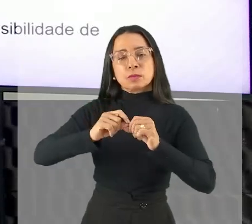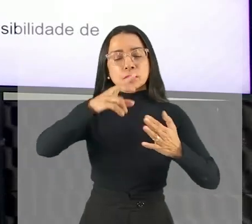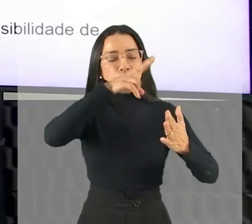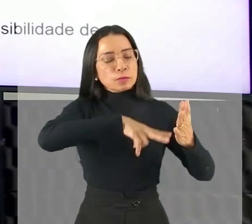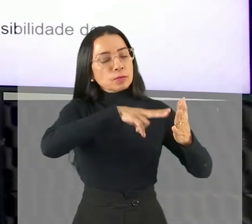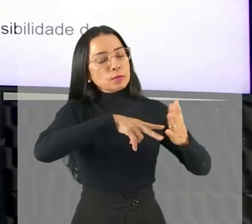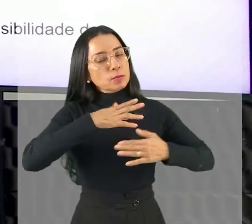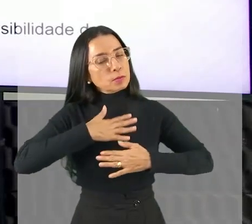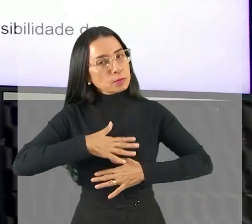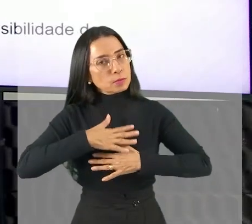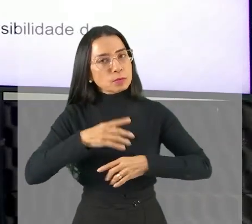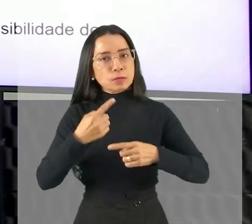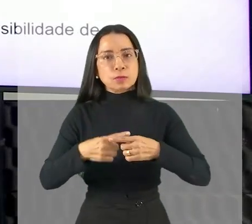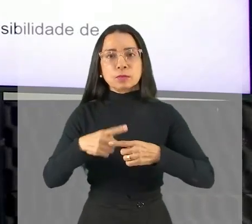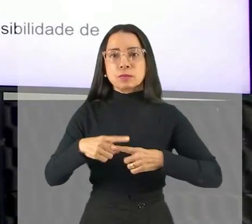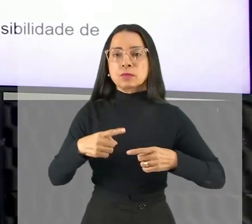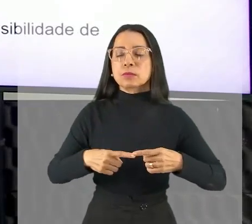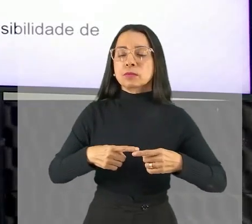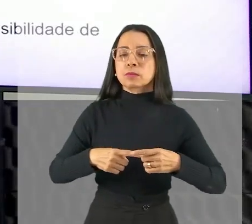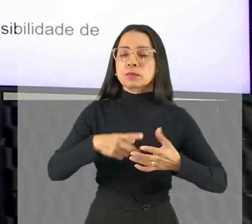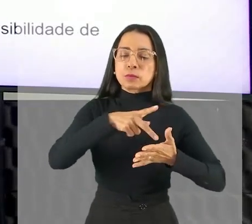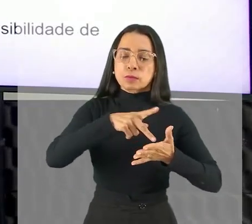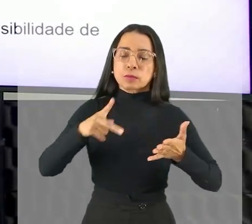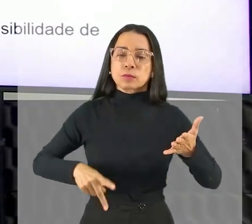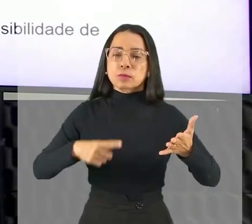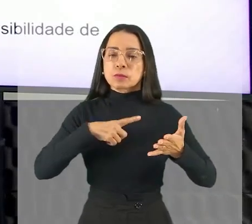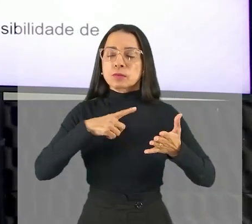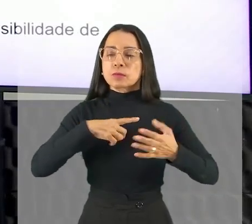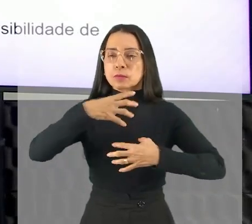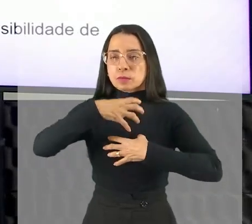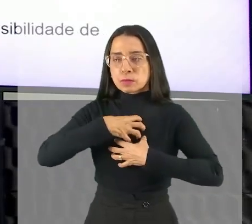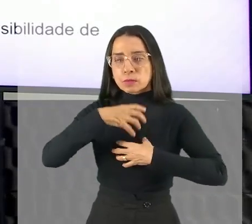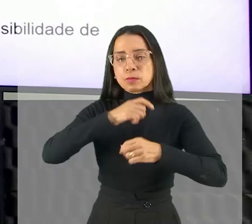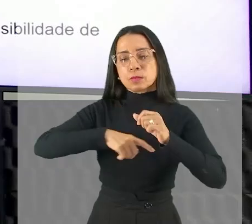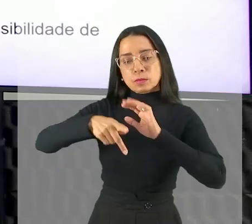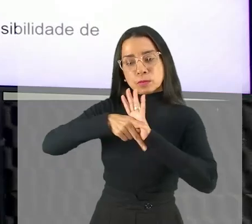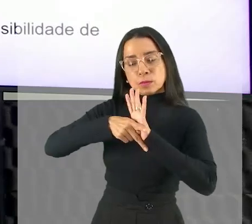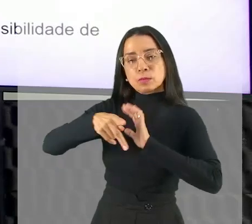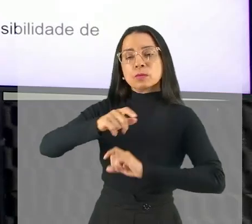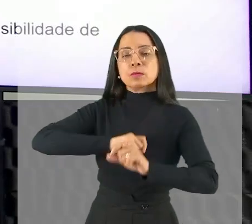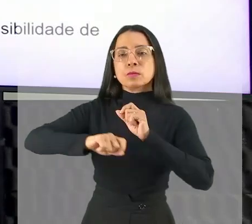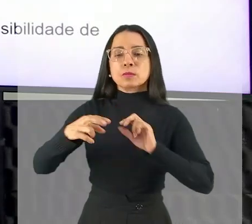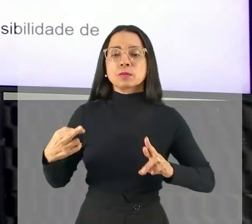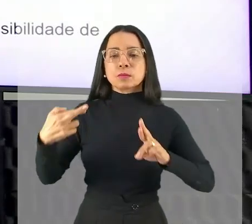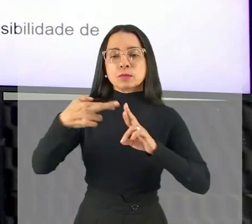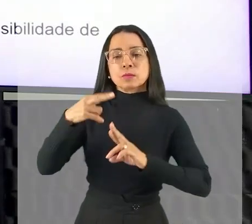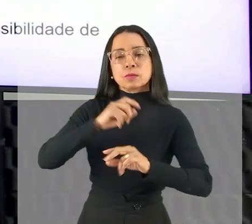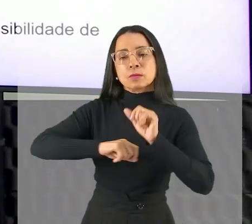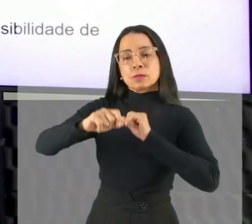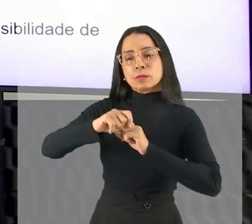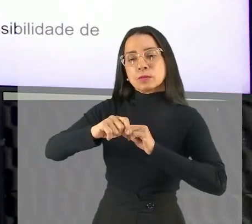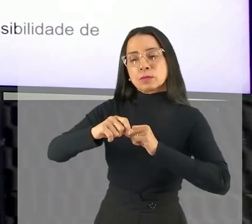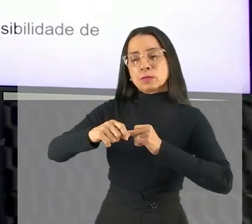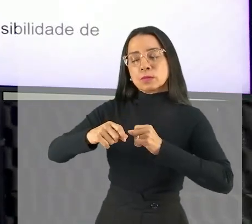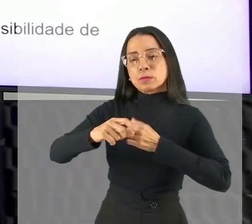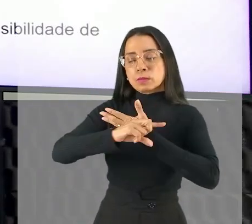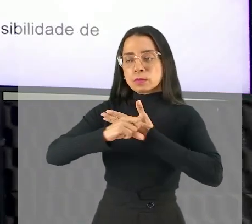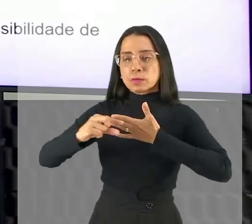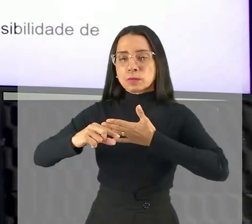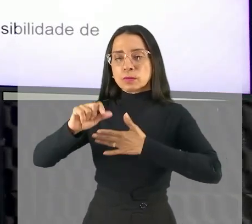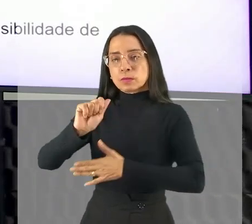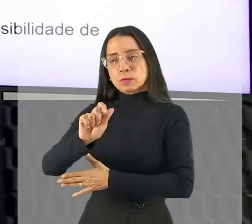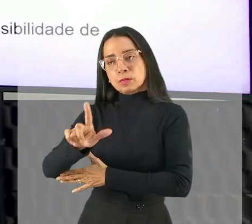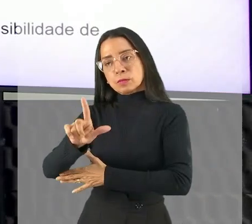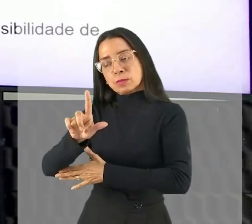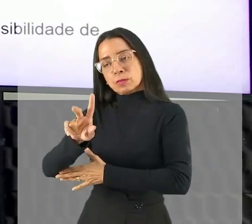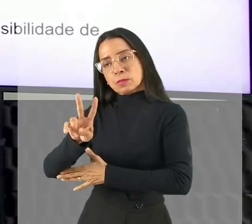poeta de um poema que expressa um sentimentalismo muito peculiar referente ao poeta, né, do Álvaro de Azevedo, então merece